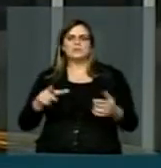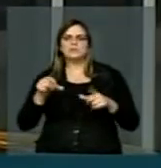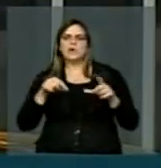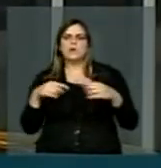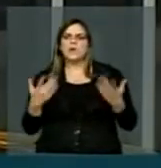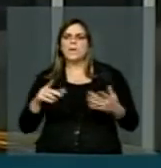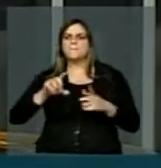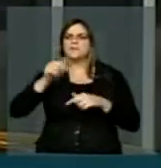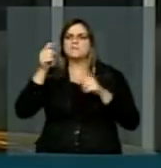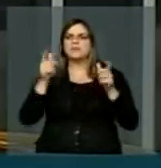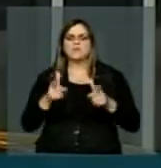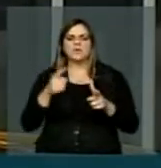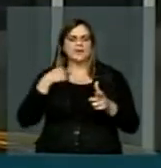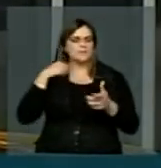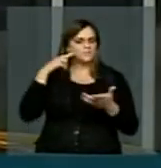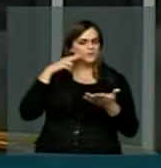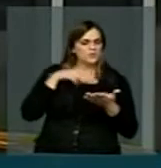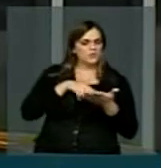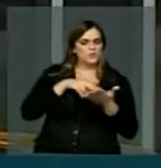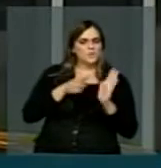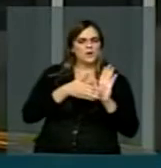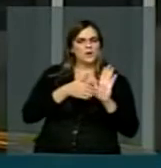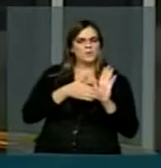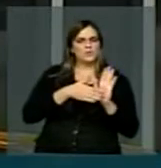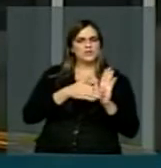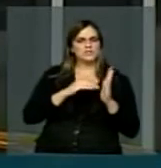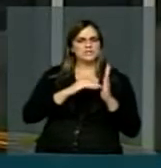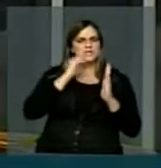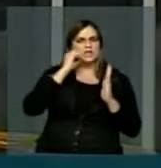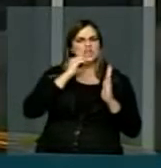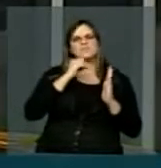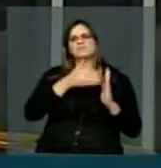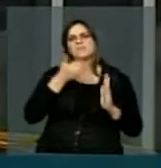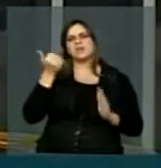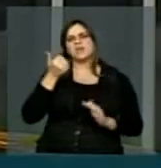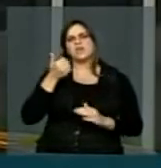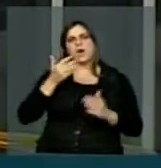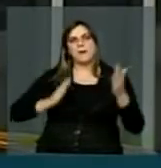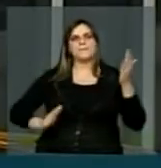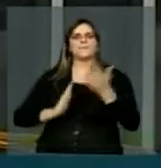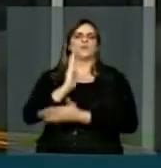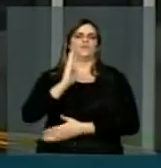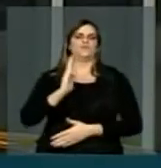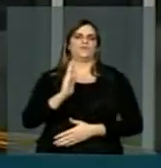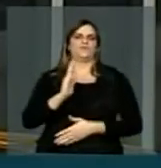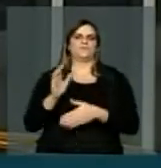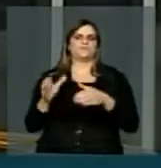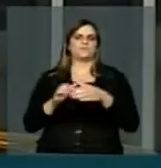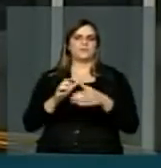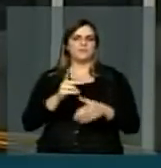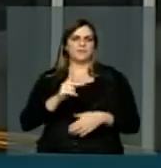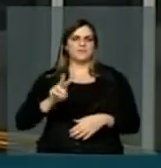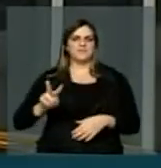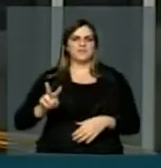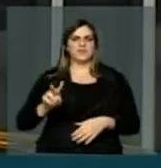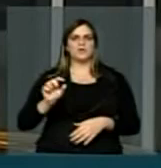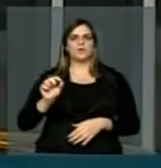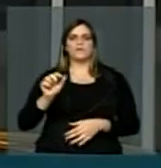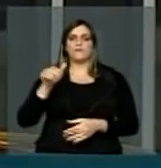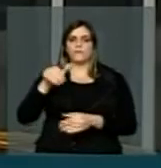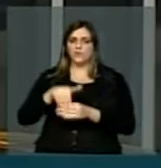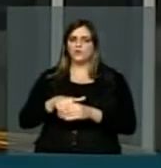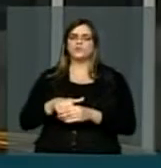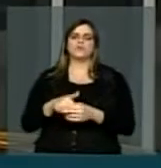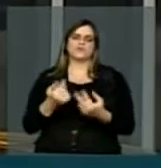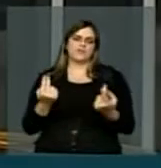a proposta do Senado Federal, foi aprovada nesse plenário. E a bancada do Partido Verde, senhor presidente, ela votou